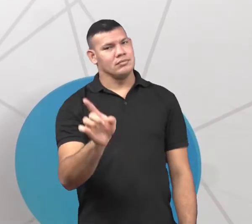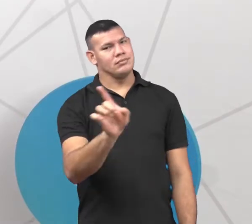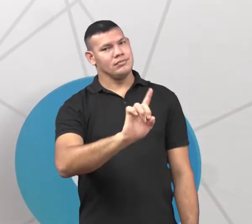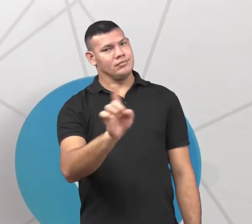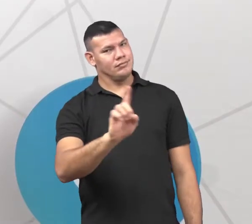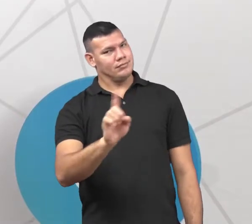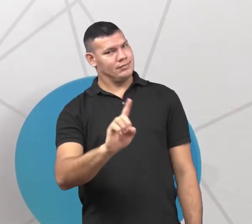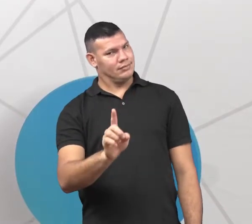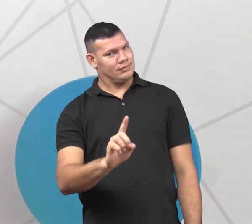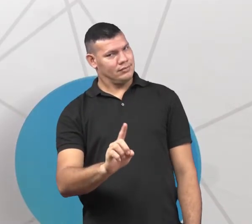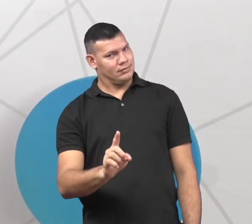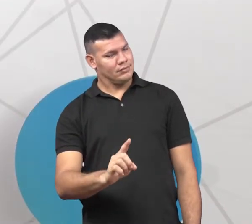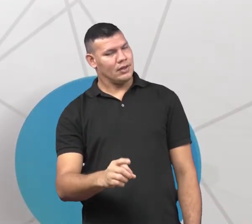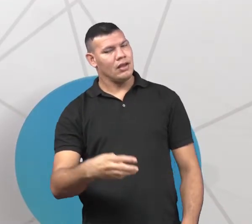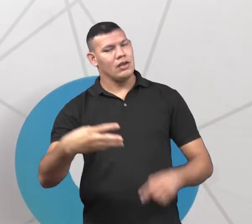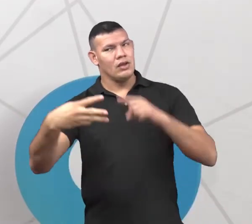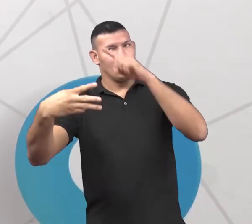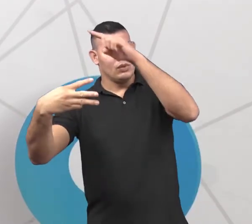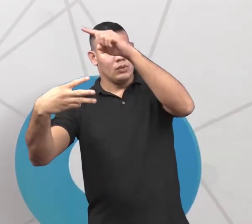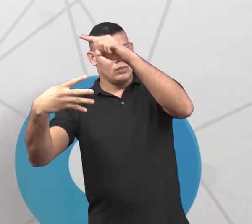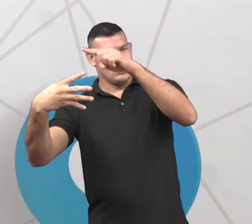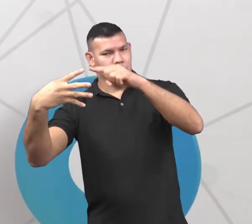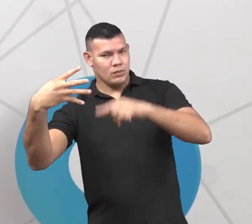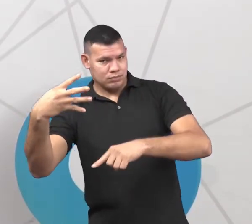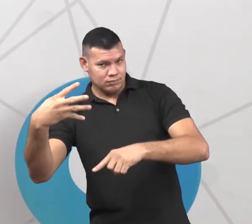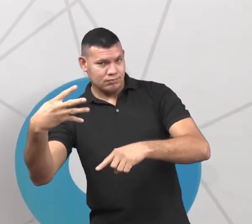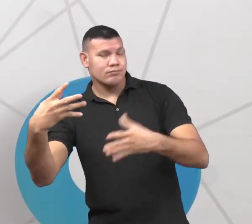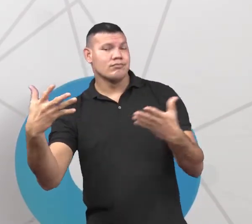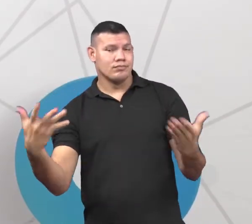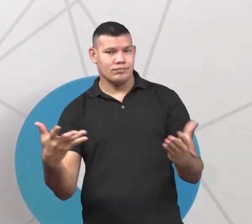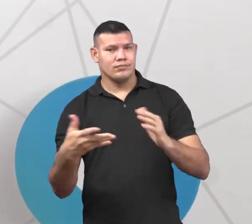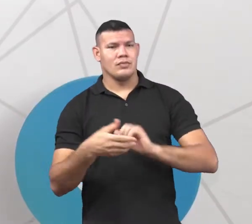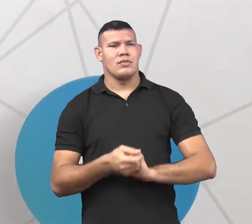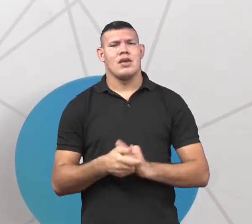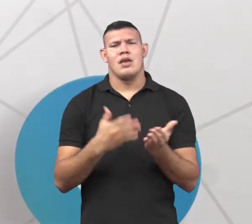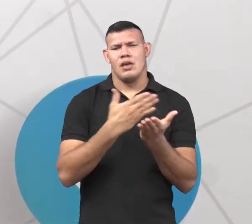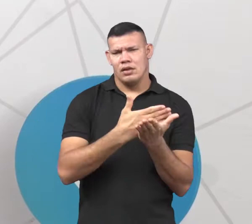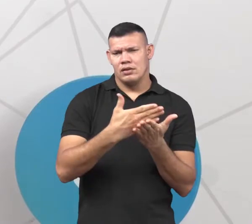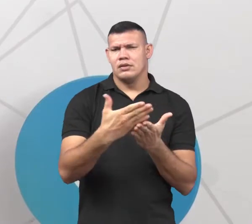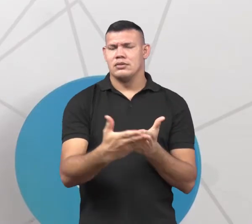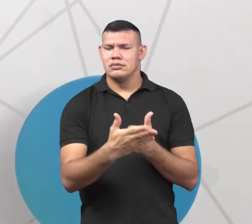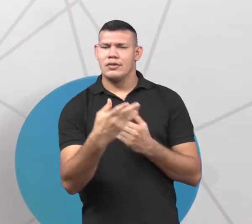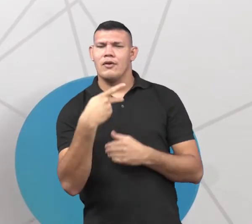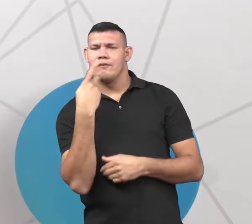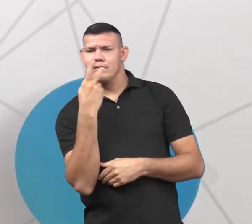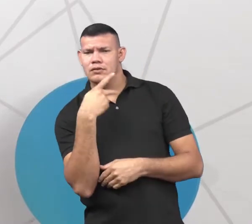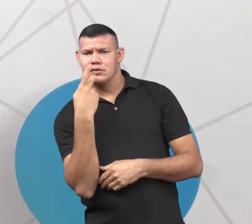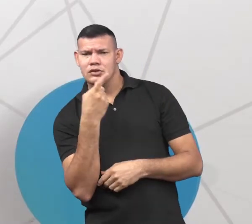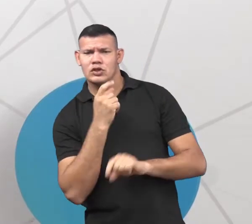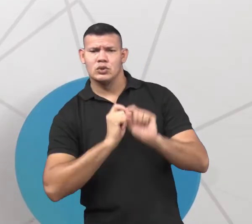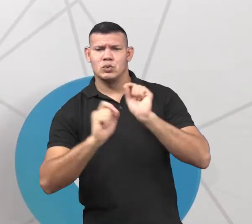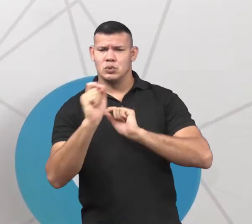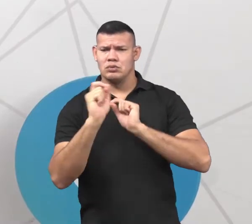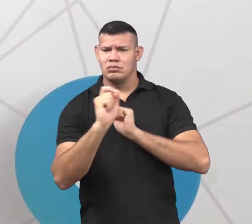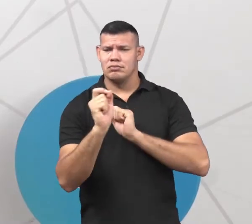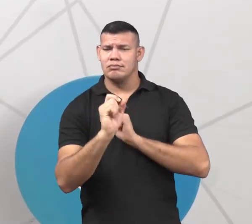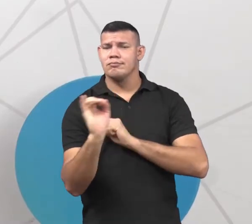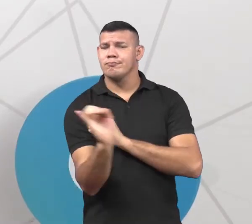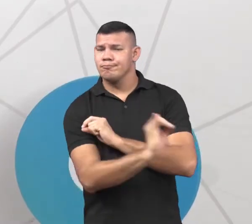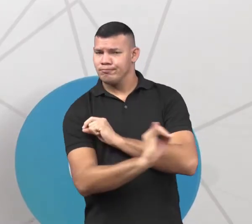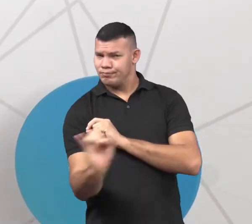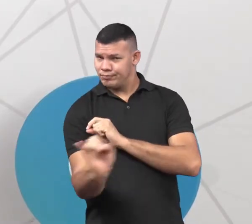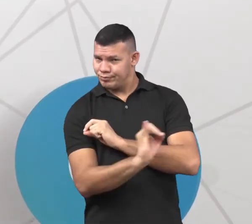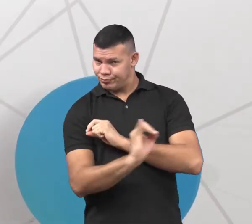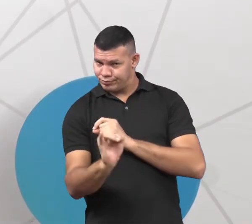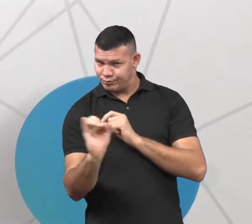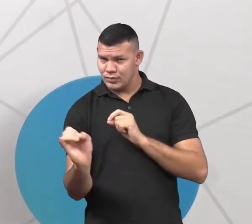hoje que não é só isso. ¿Está bien? Vamos hoy día iniciar hablando de dar instrucciones. Estes